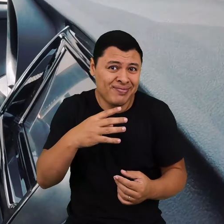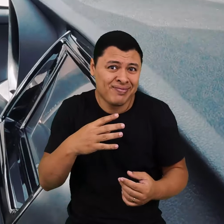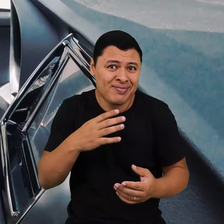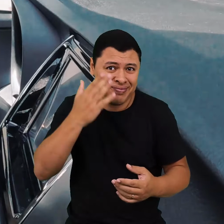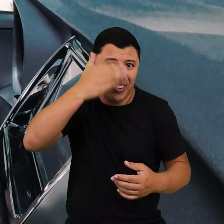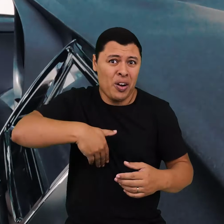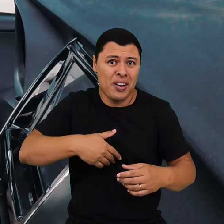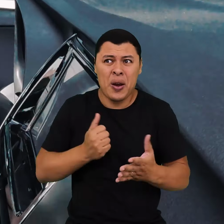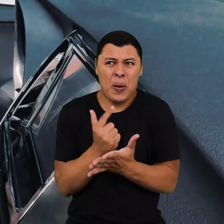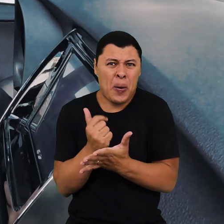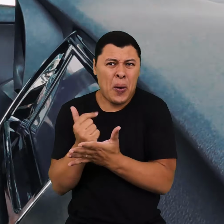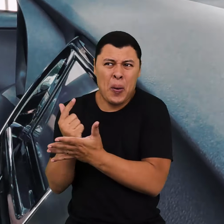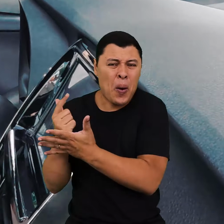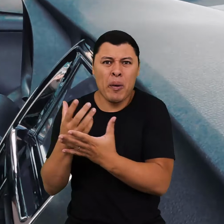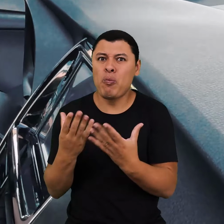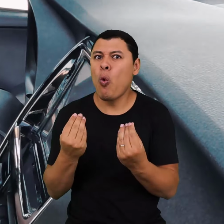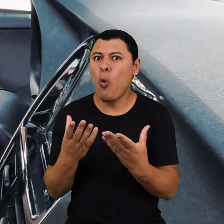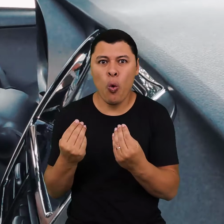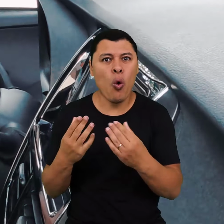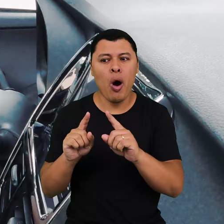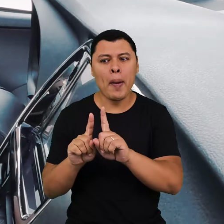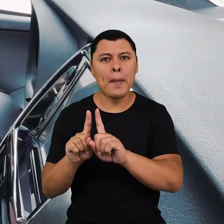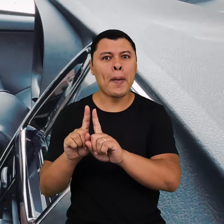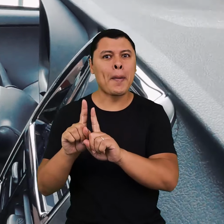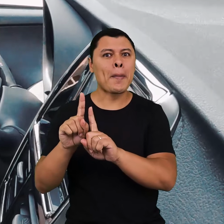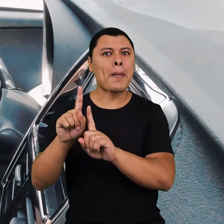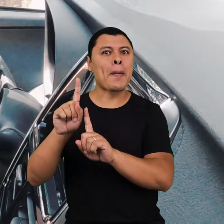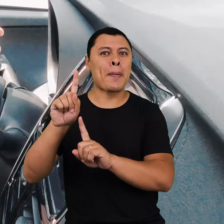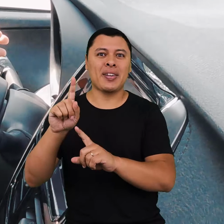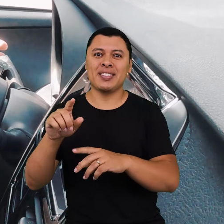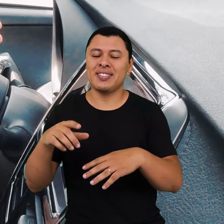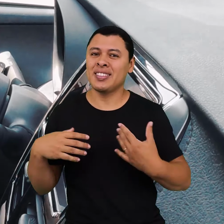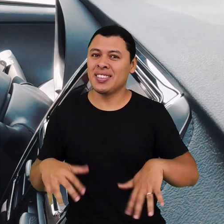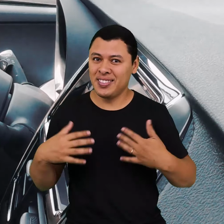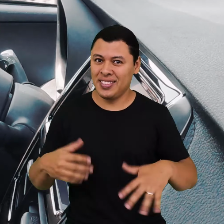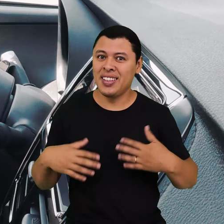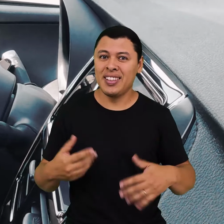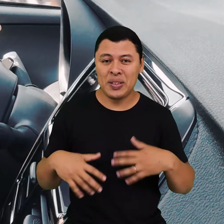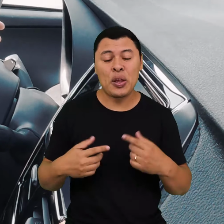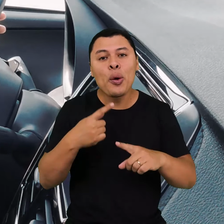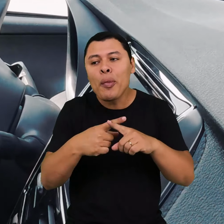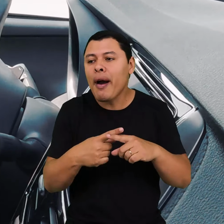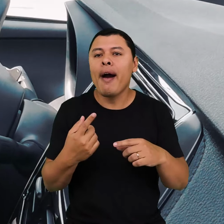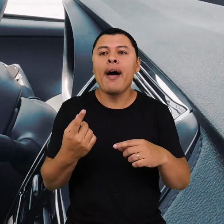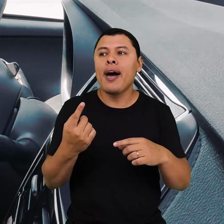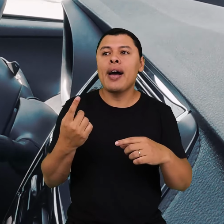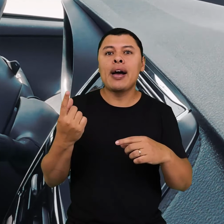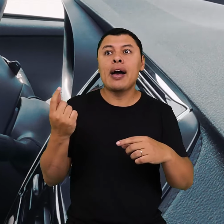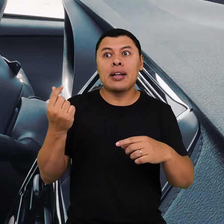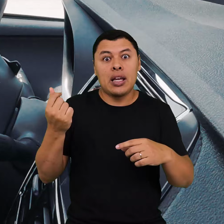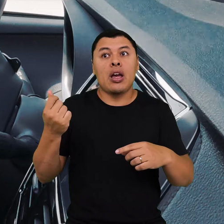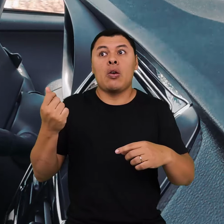levando, não é de lavada, mas ele está liderando com uma certa margem, e boa parte por essa questão de custo-benefício e